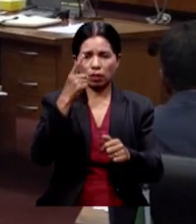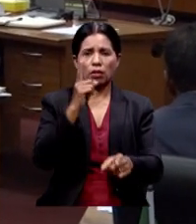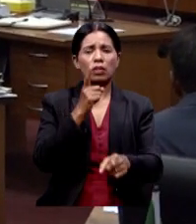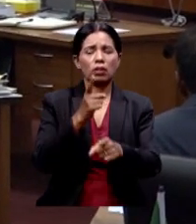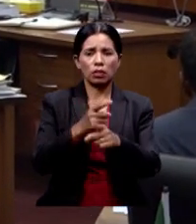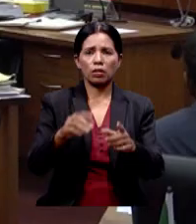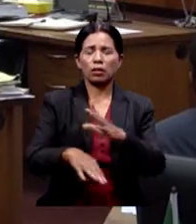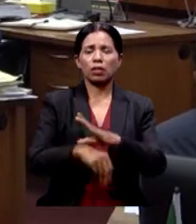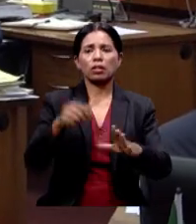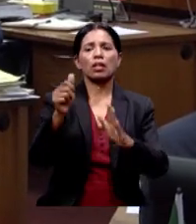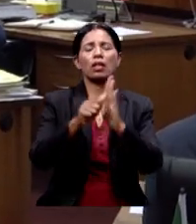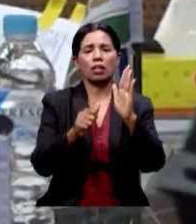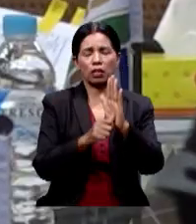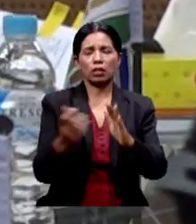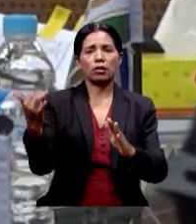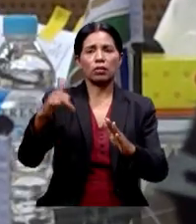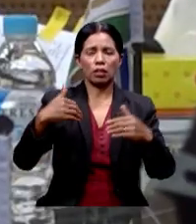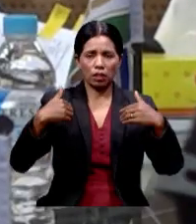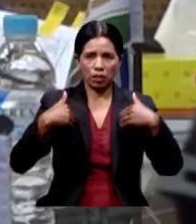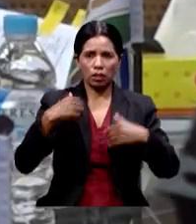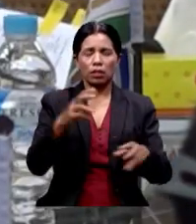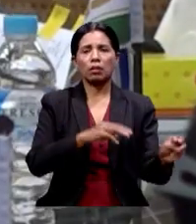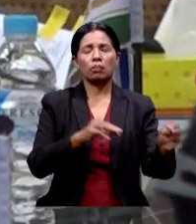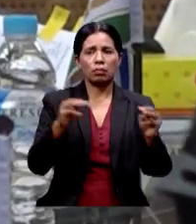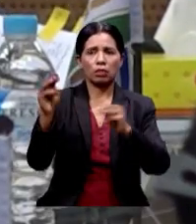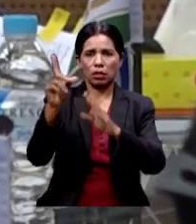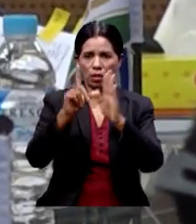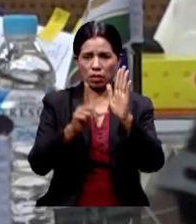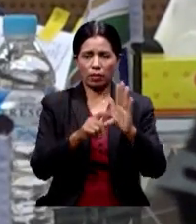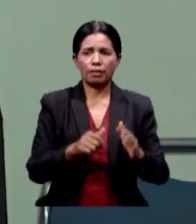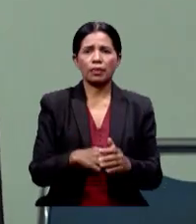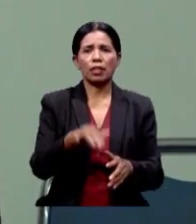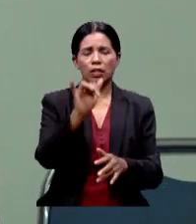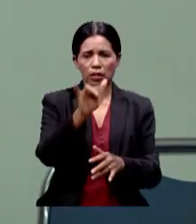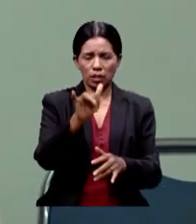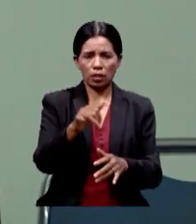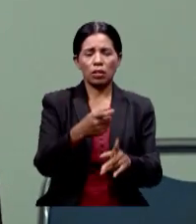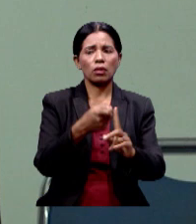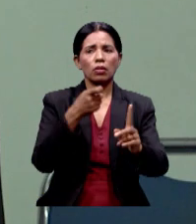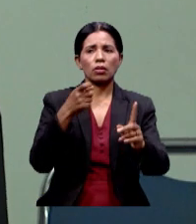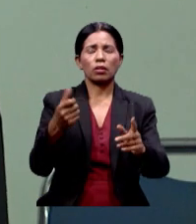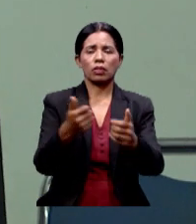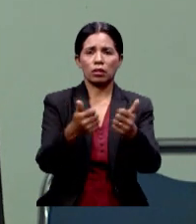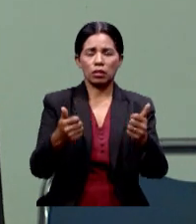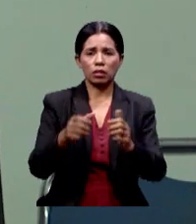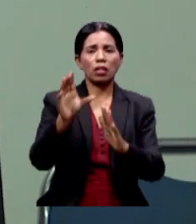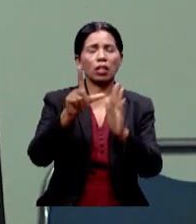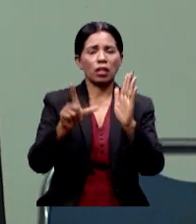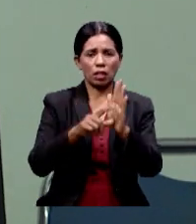atu hasai artigo sira nebe e a periodo transitório. Sim, também ne maior se uma assembleia constituinte atur dias